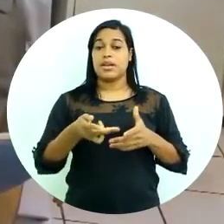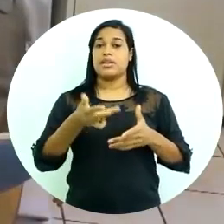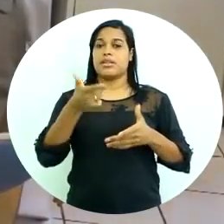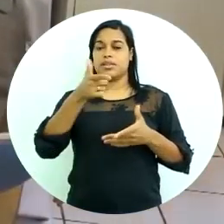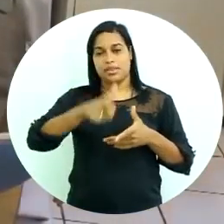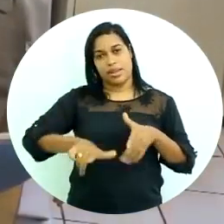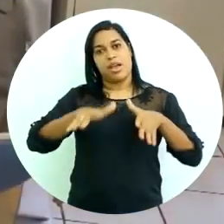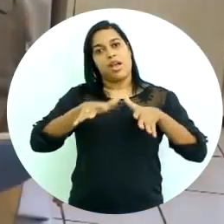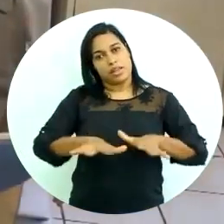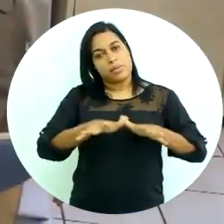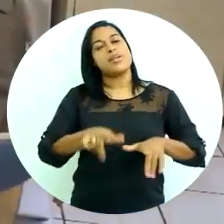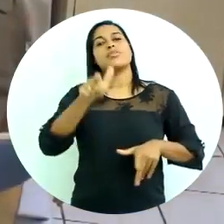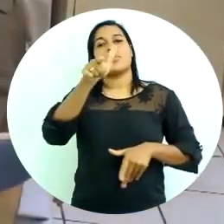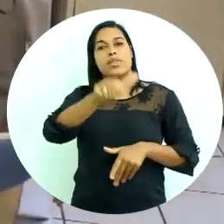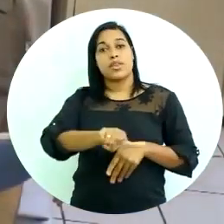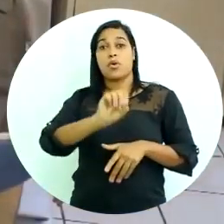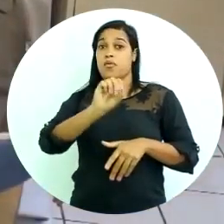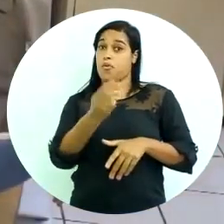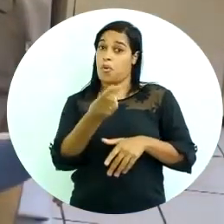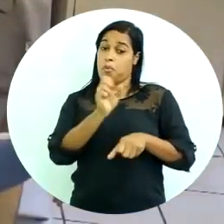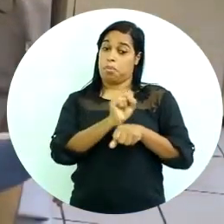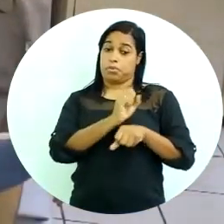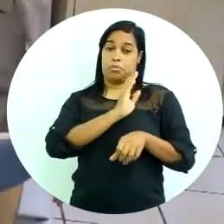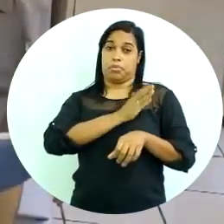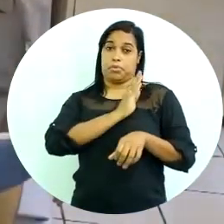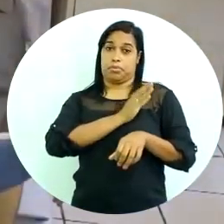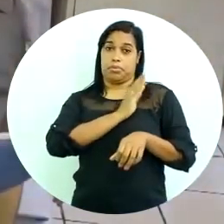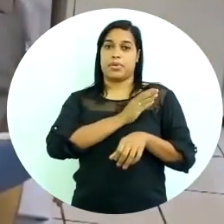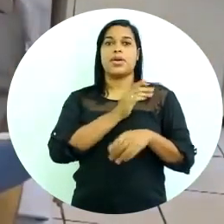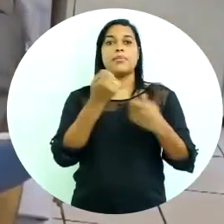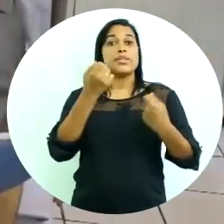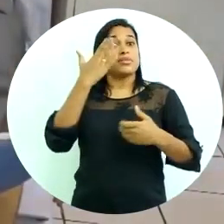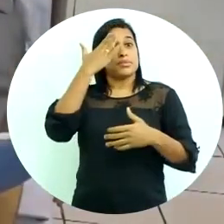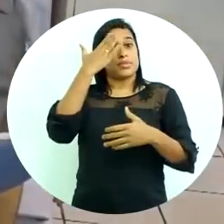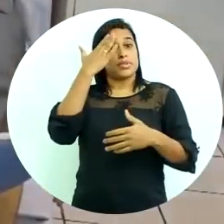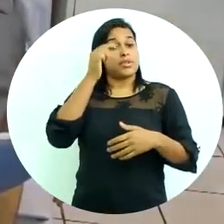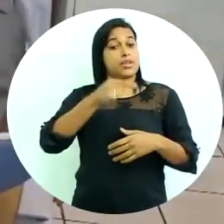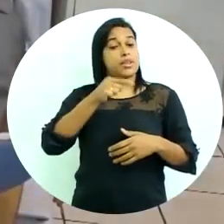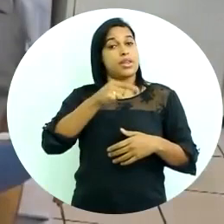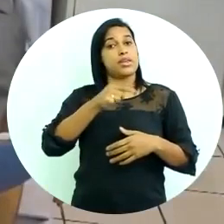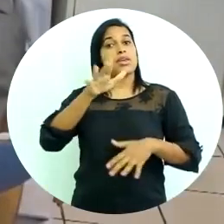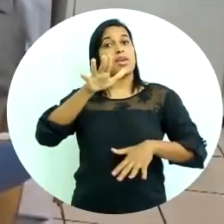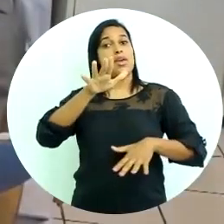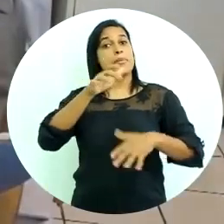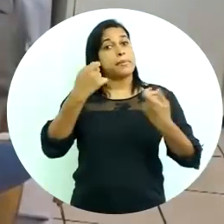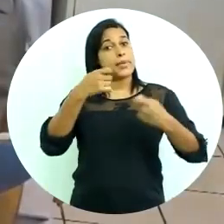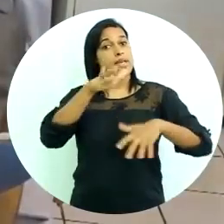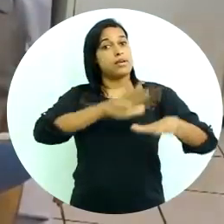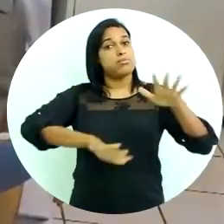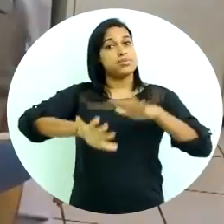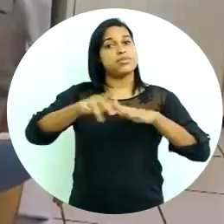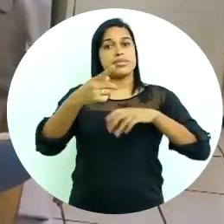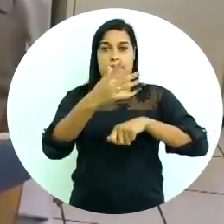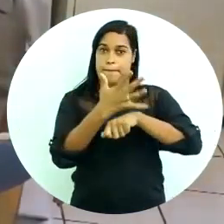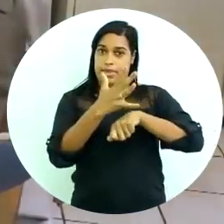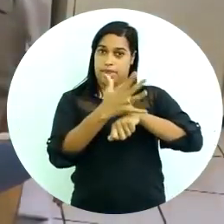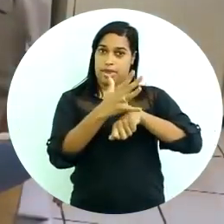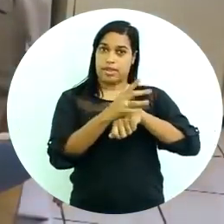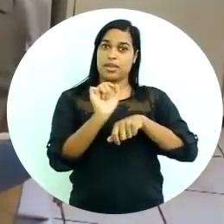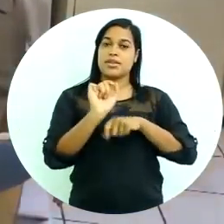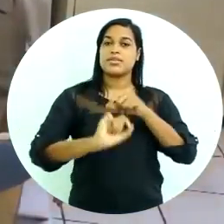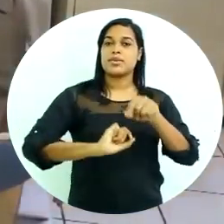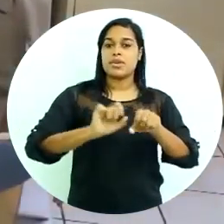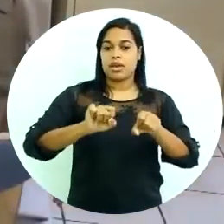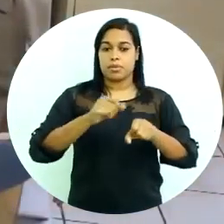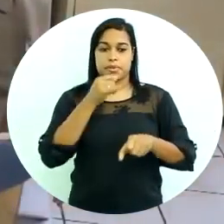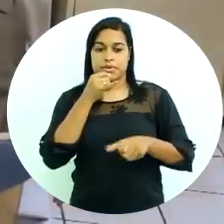reanimação ou ressuscitação cardiopulmonar. Nós temos que entender que essas manobras, elas têm como intuito como se fosse quebrar